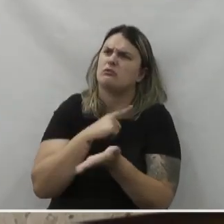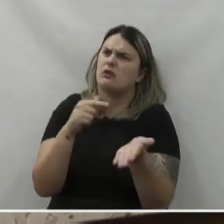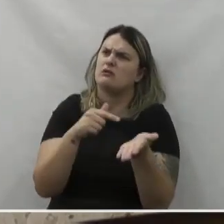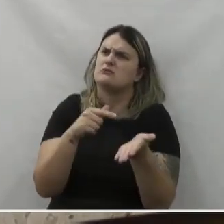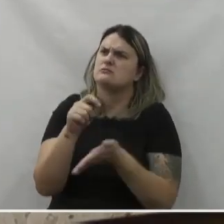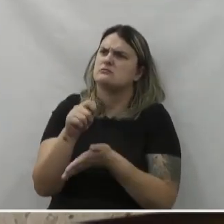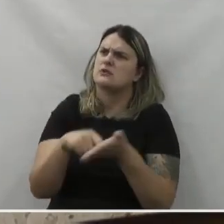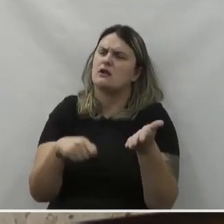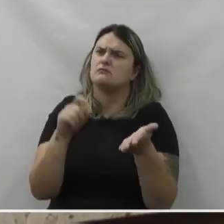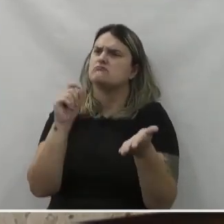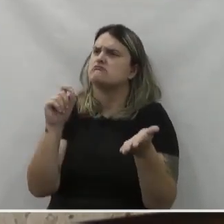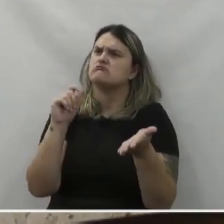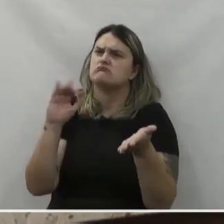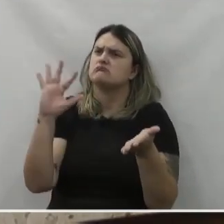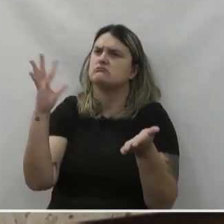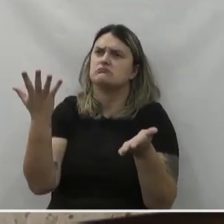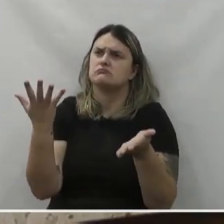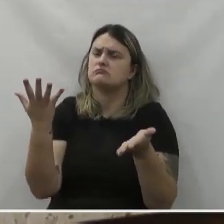que